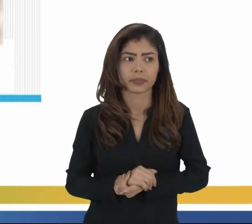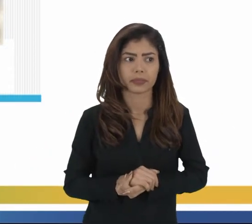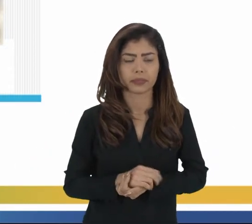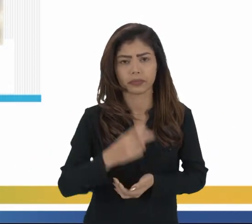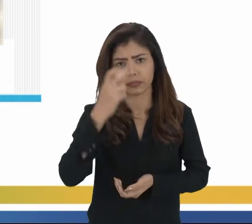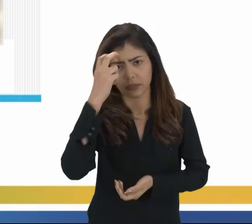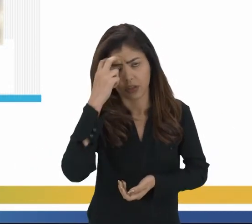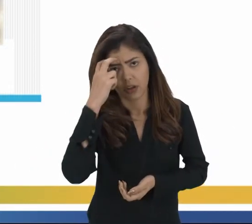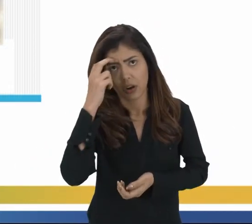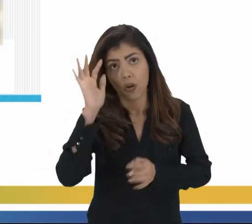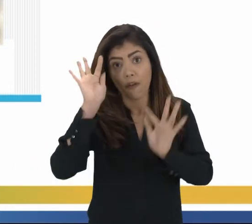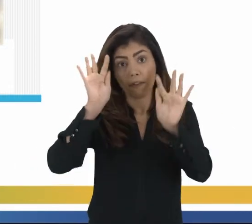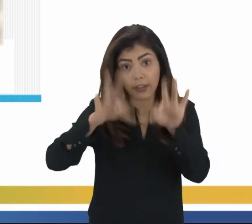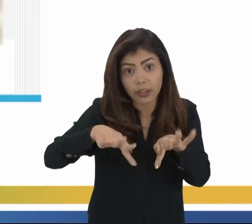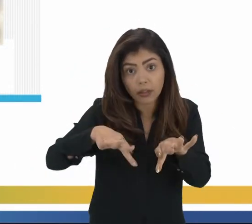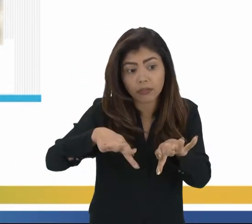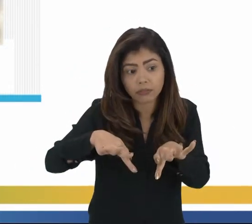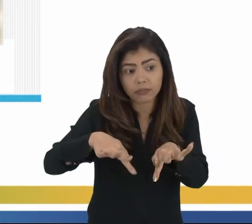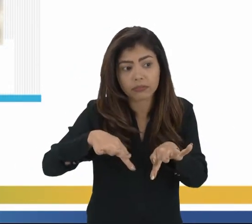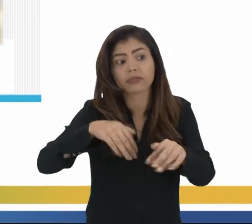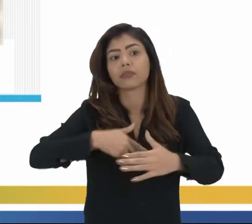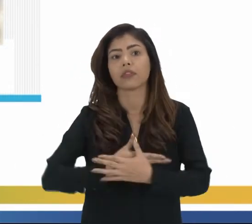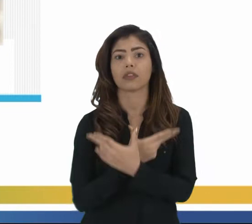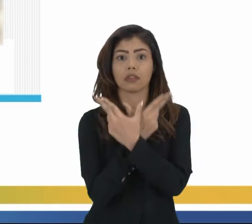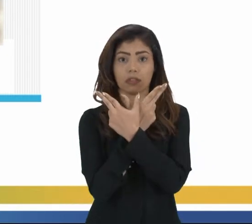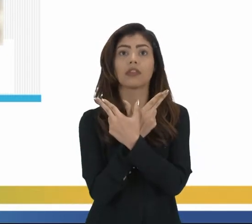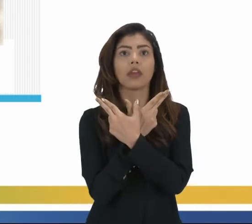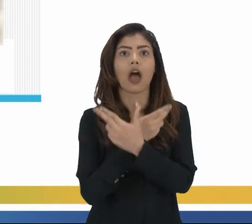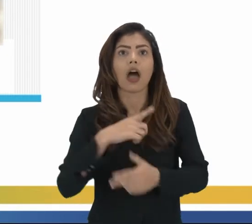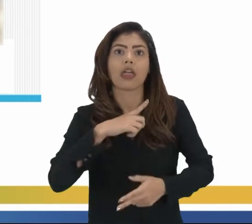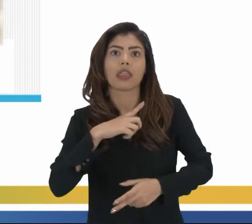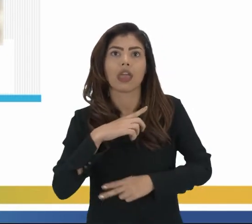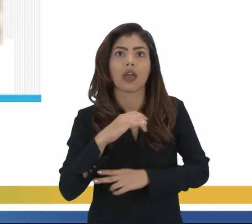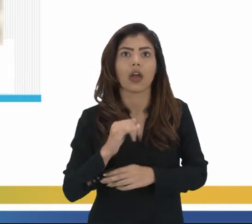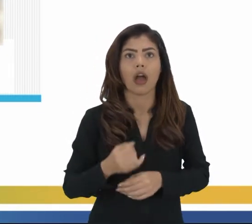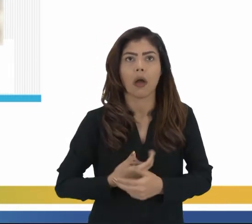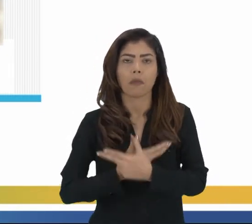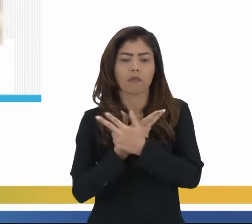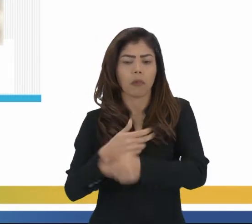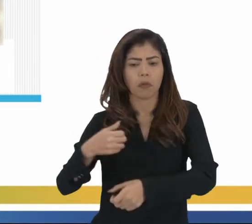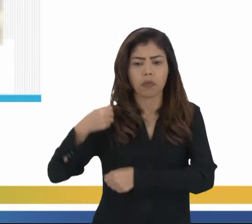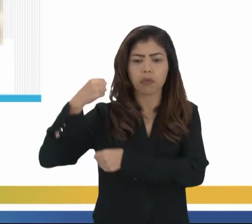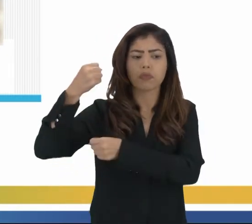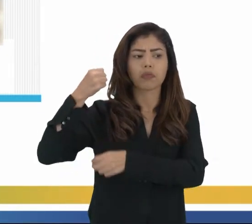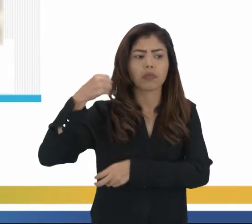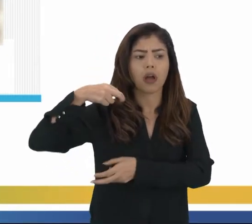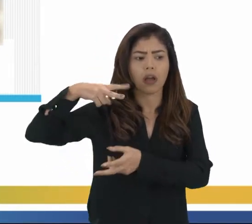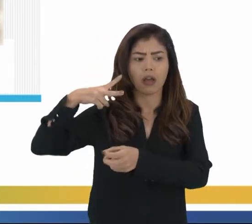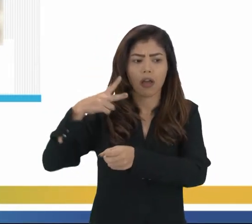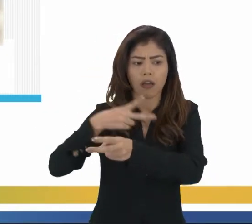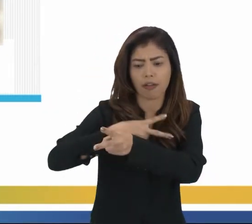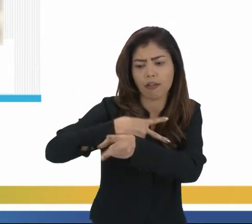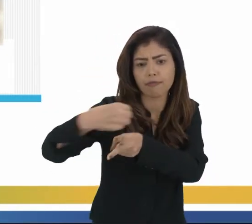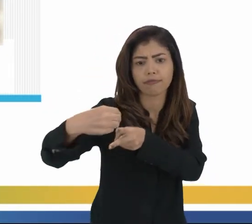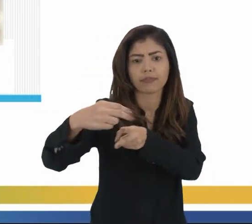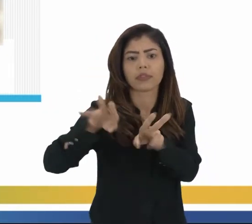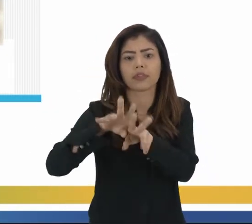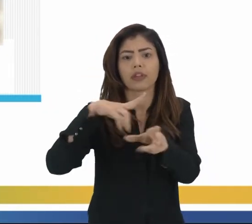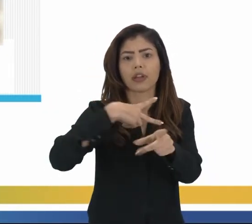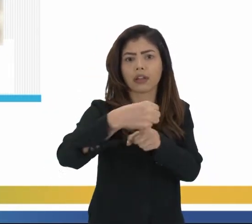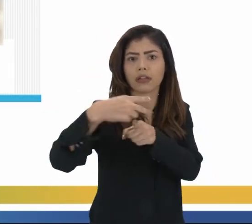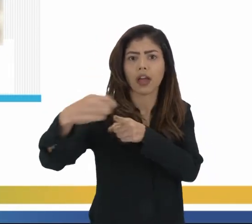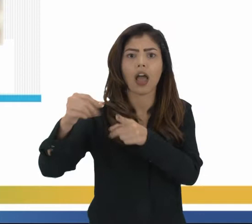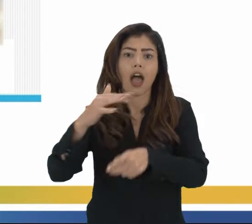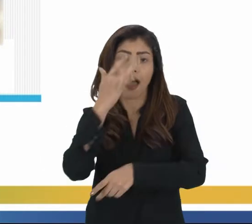O desfecho final dessa guerra civil foi o triunfo de Atahualpa e automaticamente a consequência disso